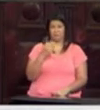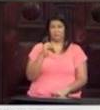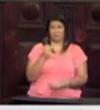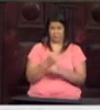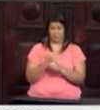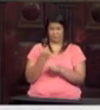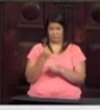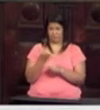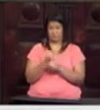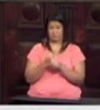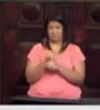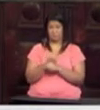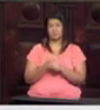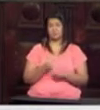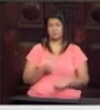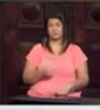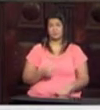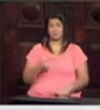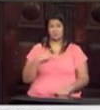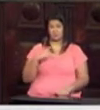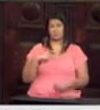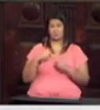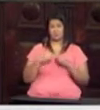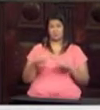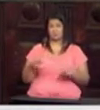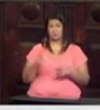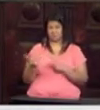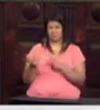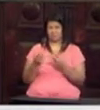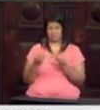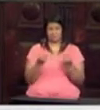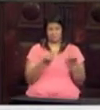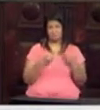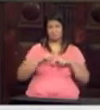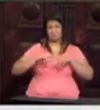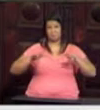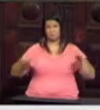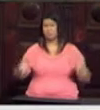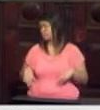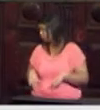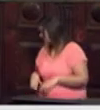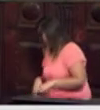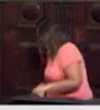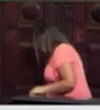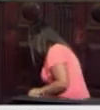o prejuízo dado pelo roubo de carga, ele alcançou